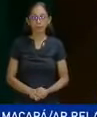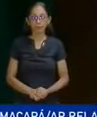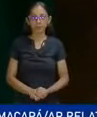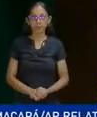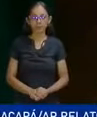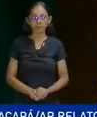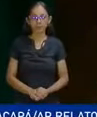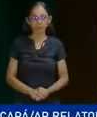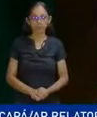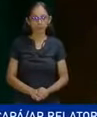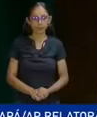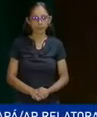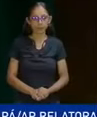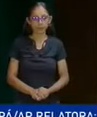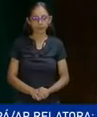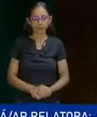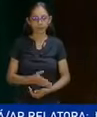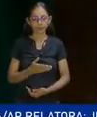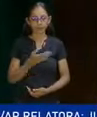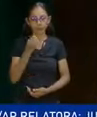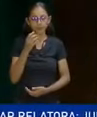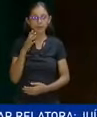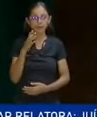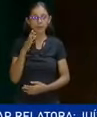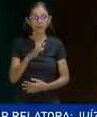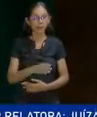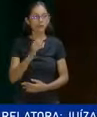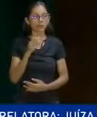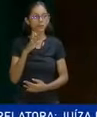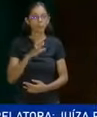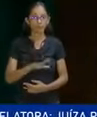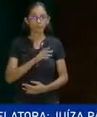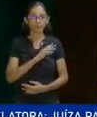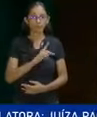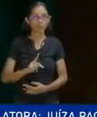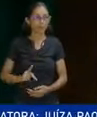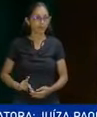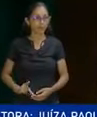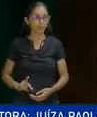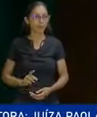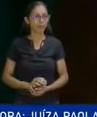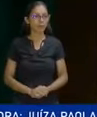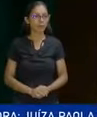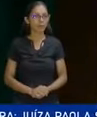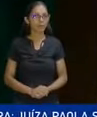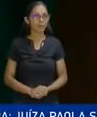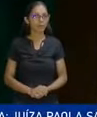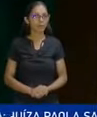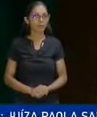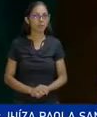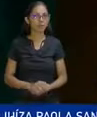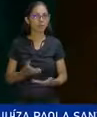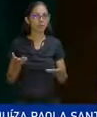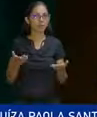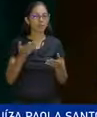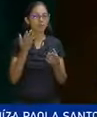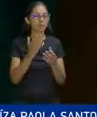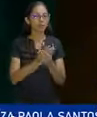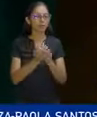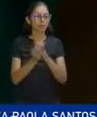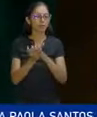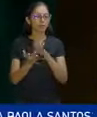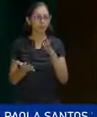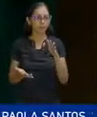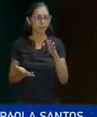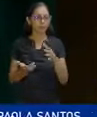julgadores, todos aqui presentes. Foco na Procuradora Regional Eleitoral, doutora Sara Tereza. A devolução desses autos ao TRE para